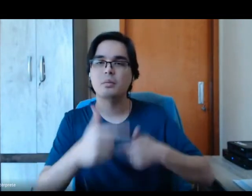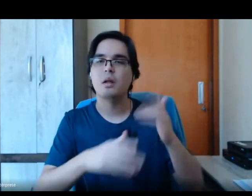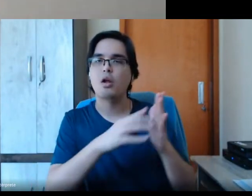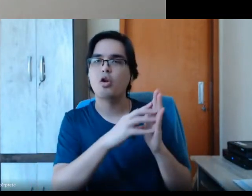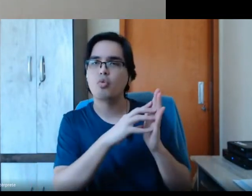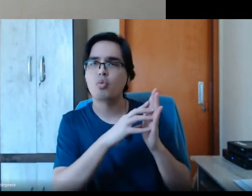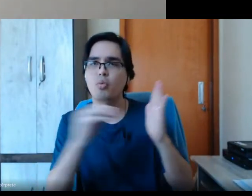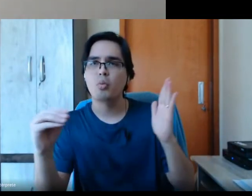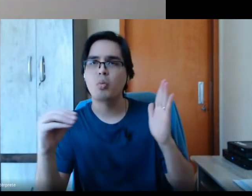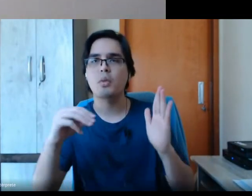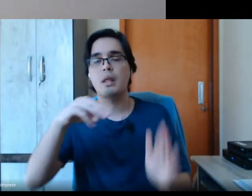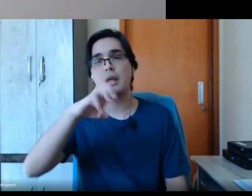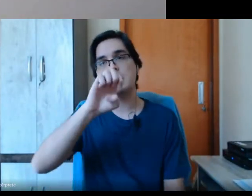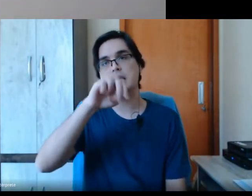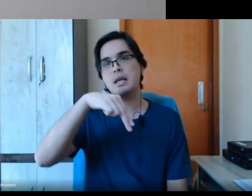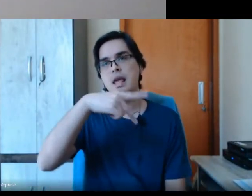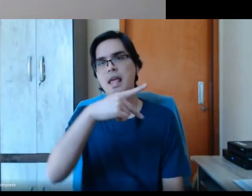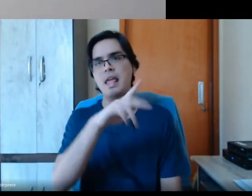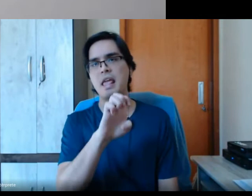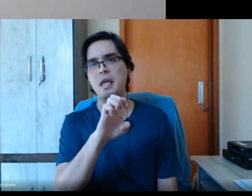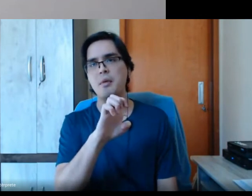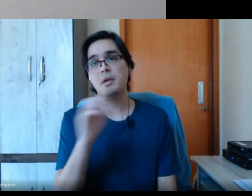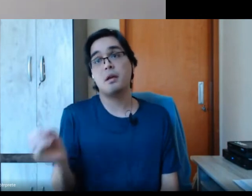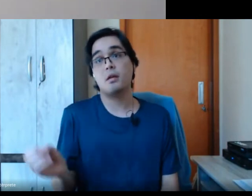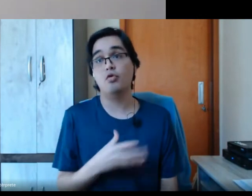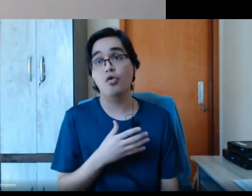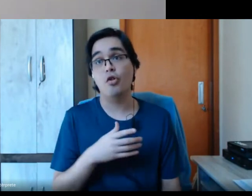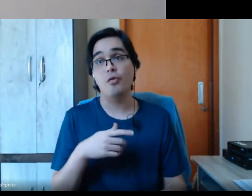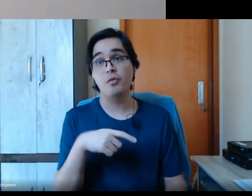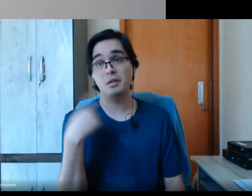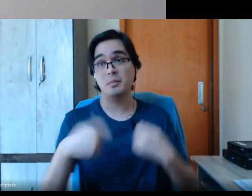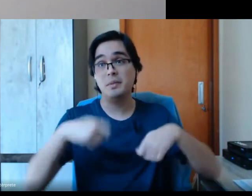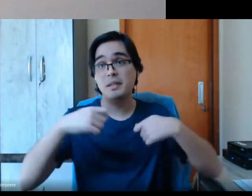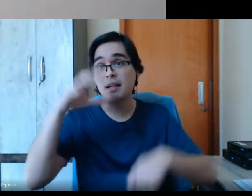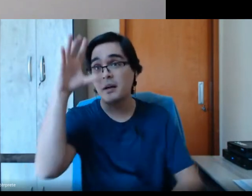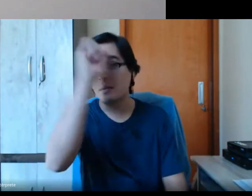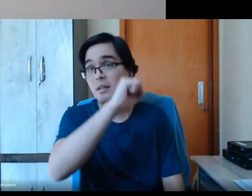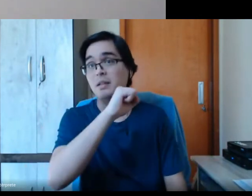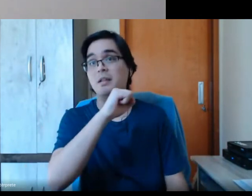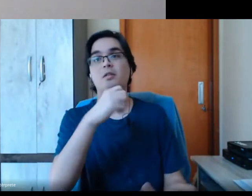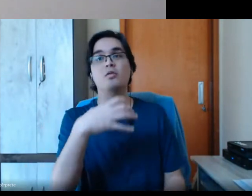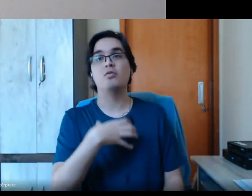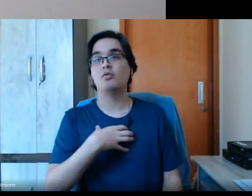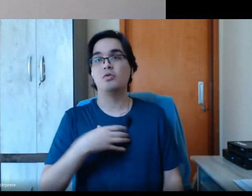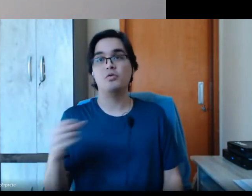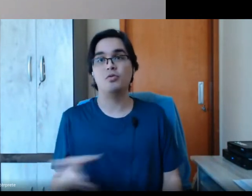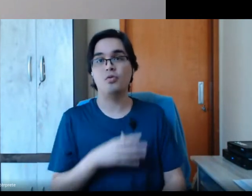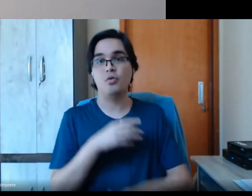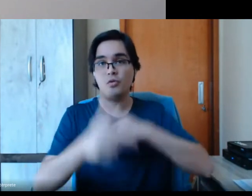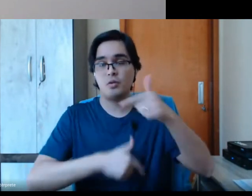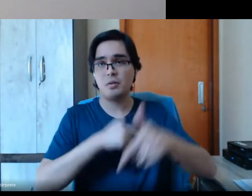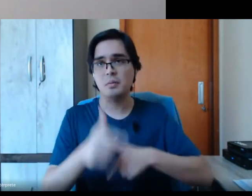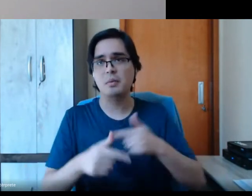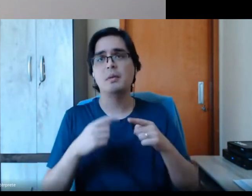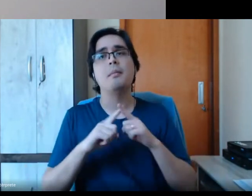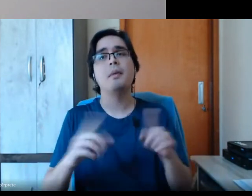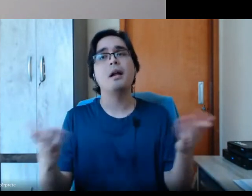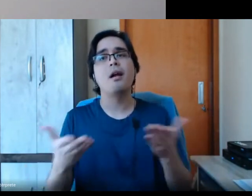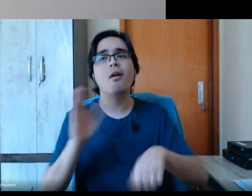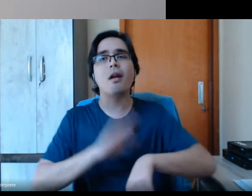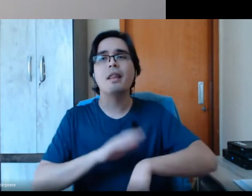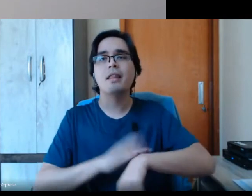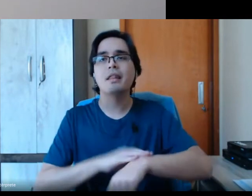Com certeza. Só caminhando um pouquinho, essa colocação do professor Rinaldo é bem interessante, porque a gente está no momento mesmo de mudança, até mesmo das